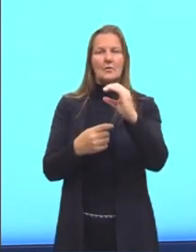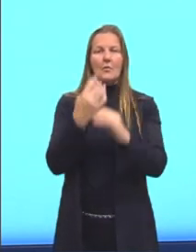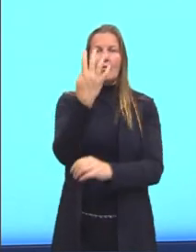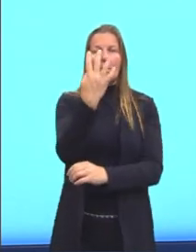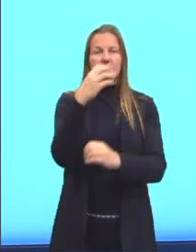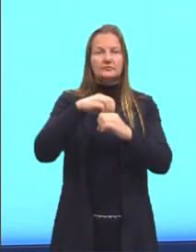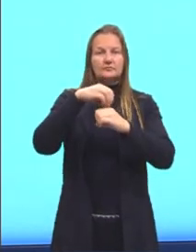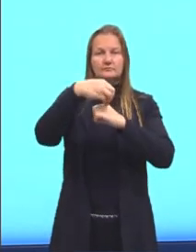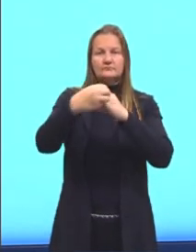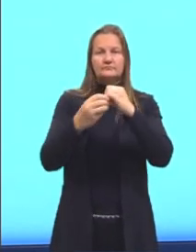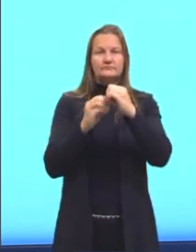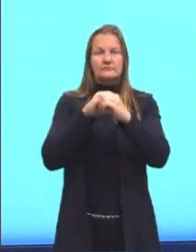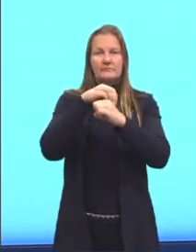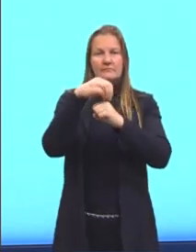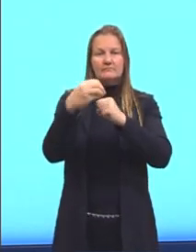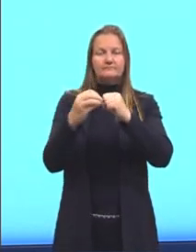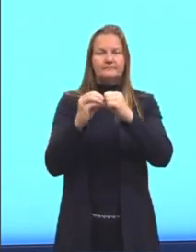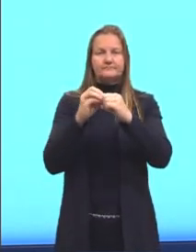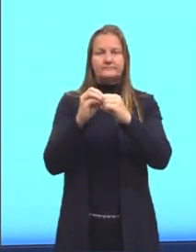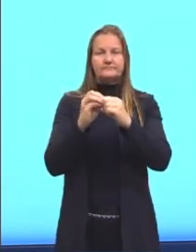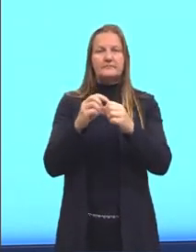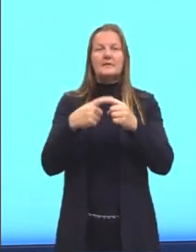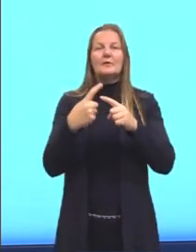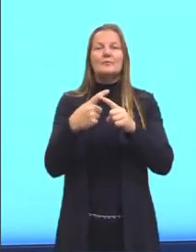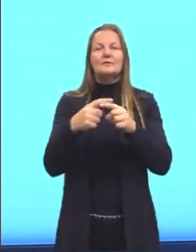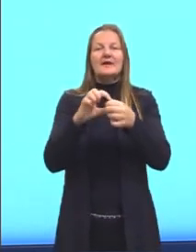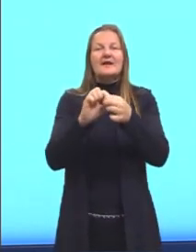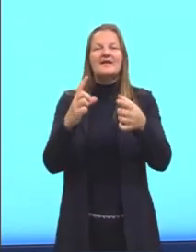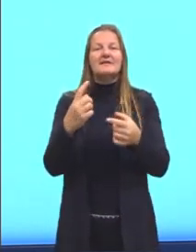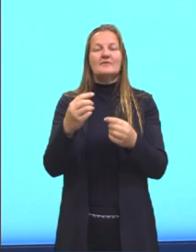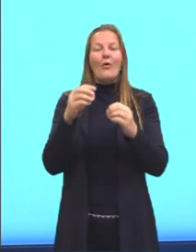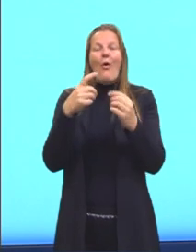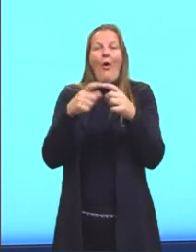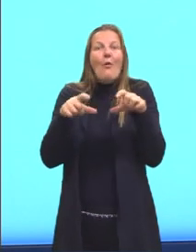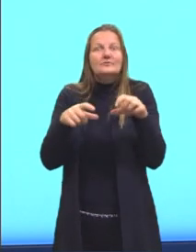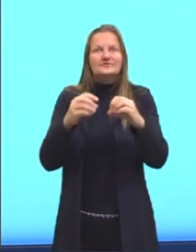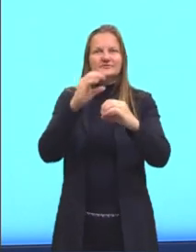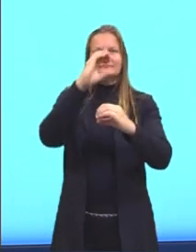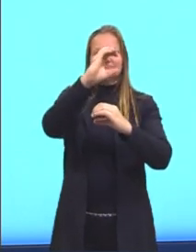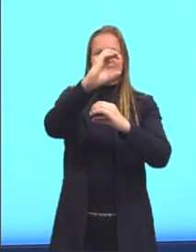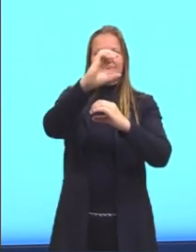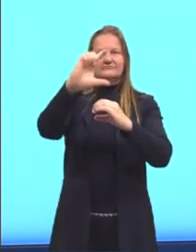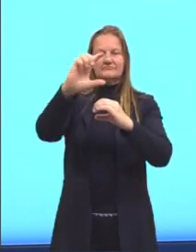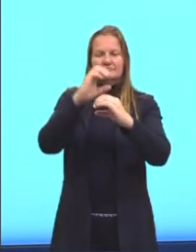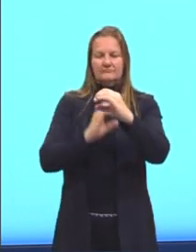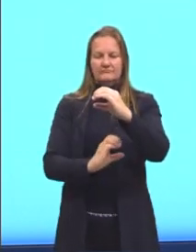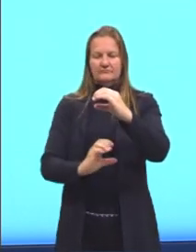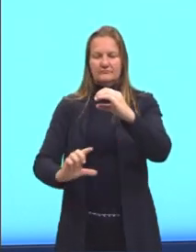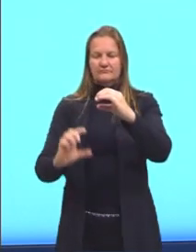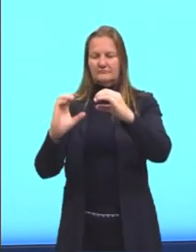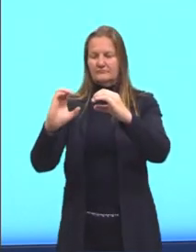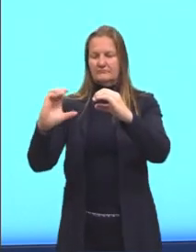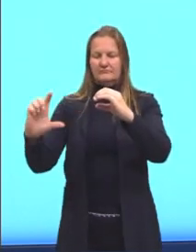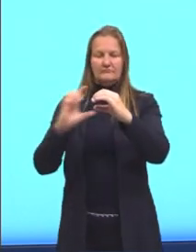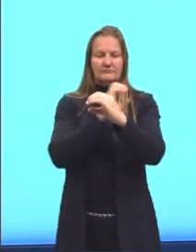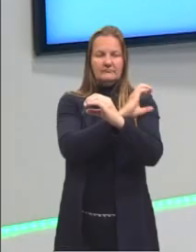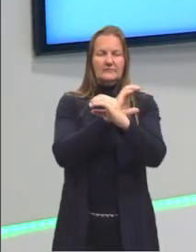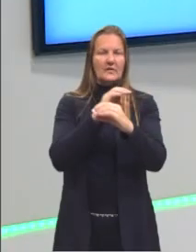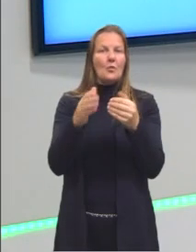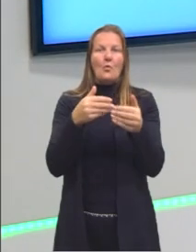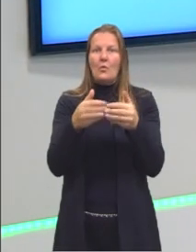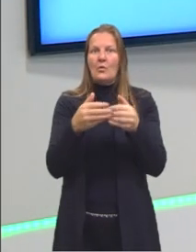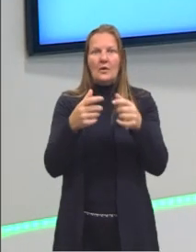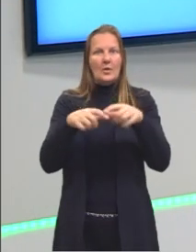Club form isso é as quatros valências Livres pelo influencia aonde ele vai tá ligado vai ser o mesmo composto orgânico